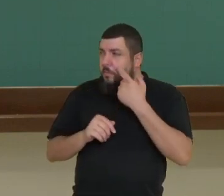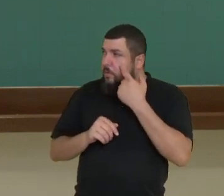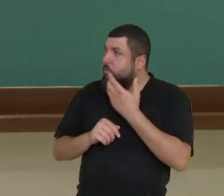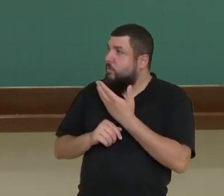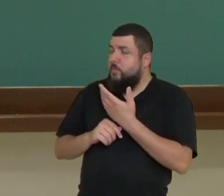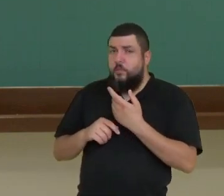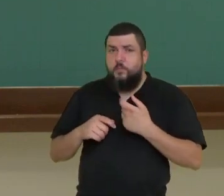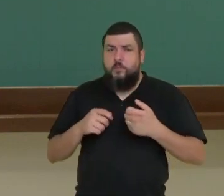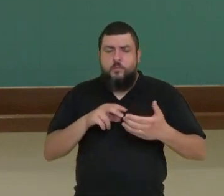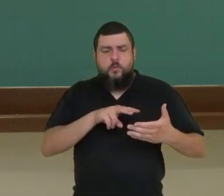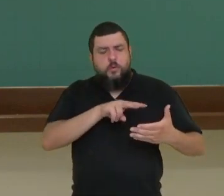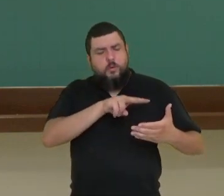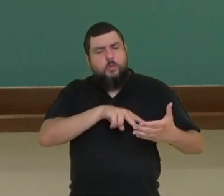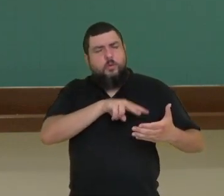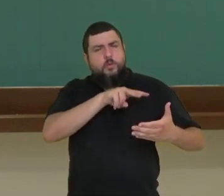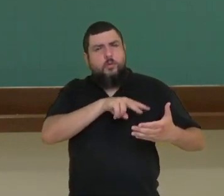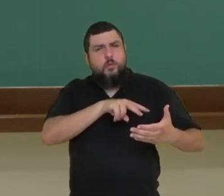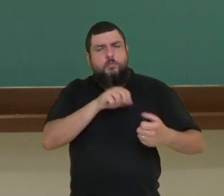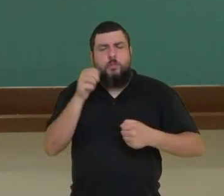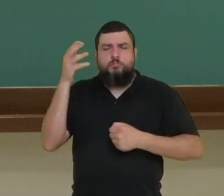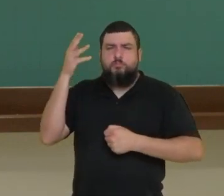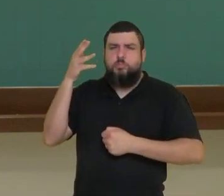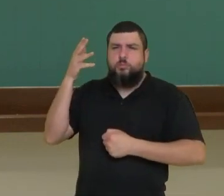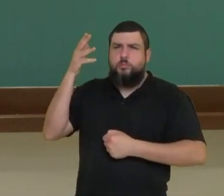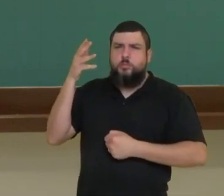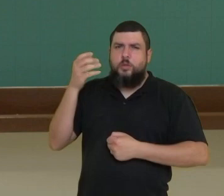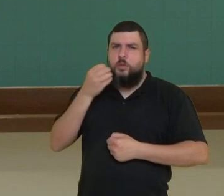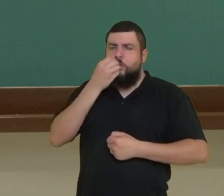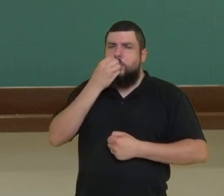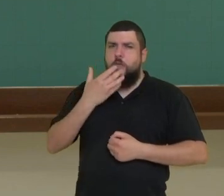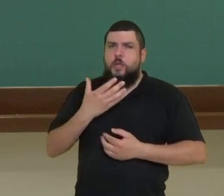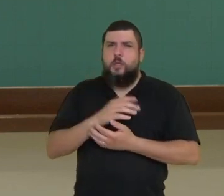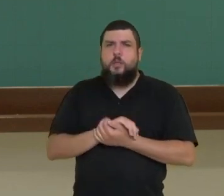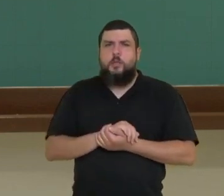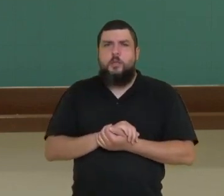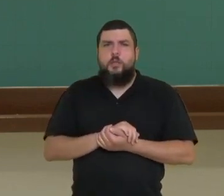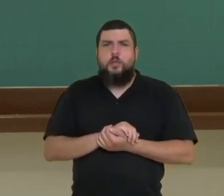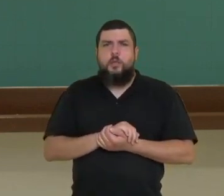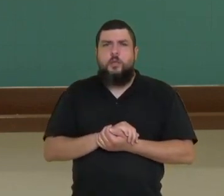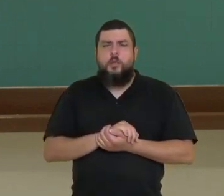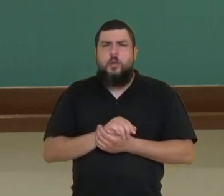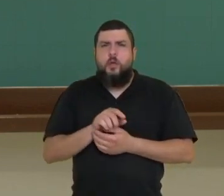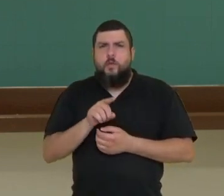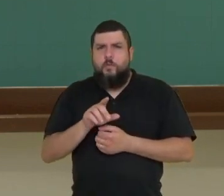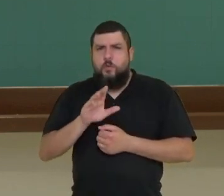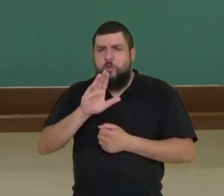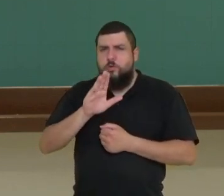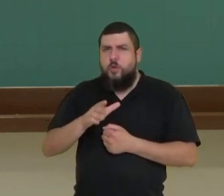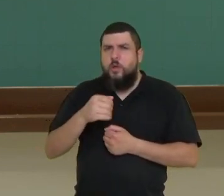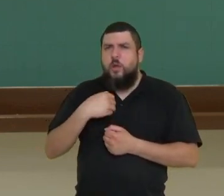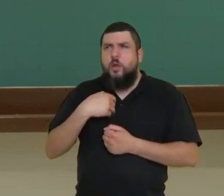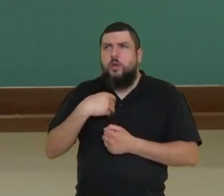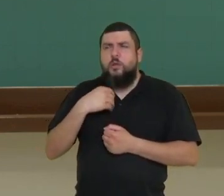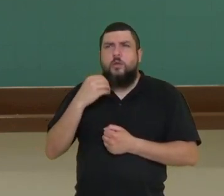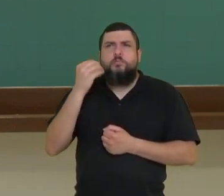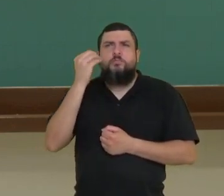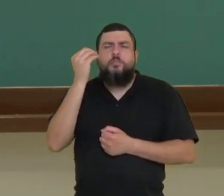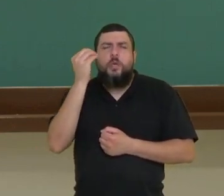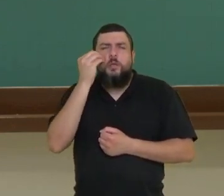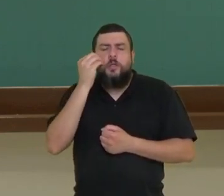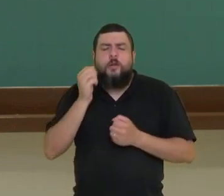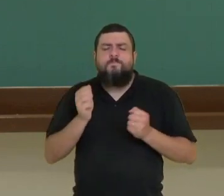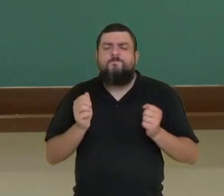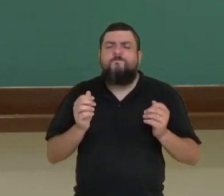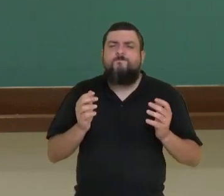falar bem? Alguma vez já fugiu do teu alcance a ideia de tentar falar uma coisa, mas não encontrar